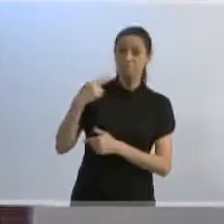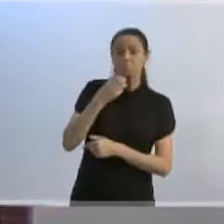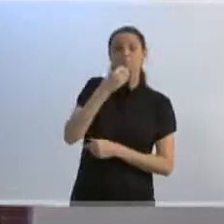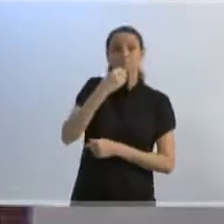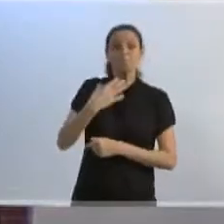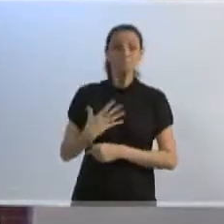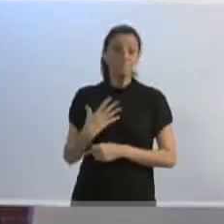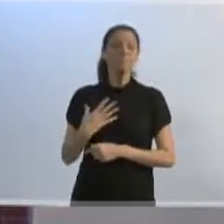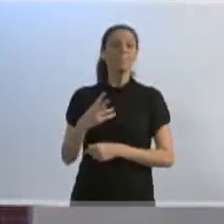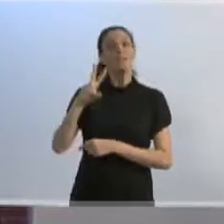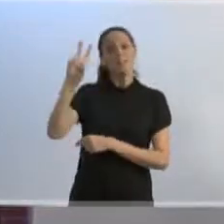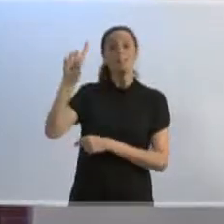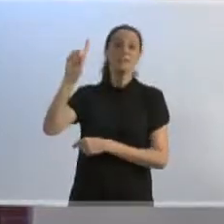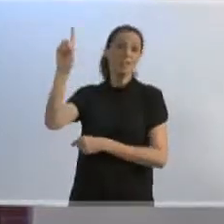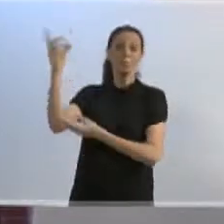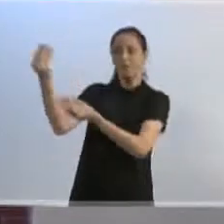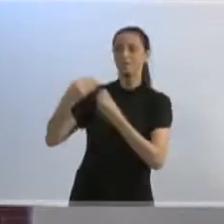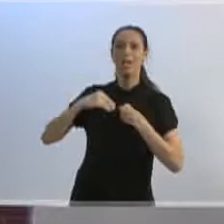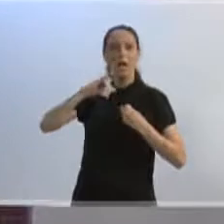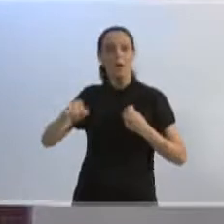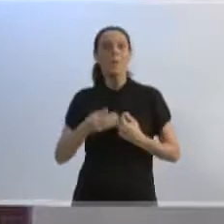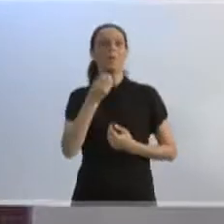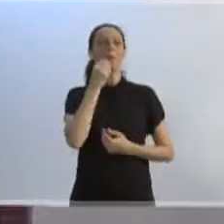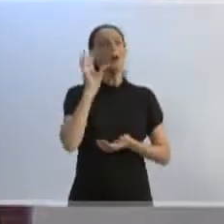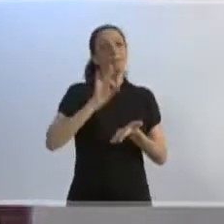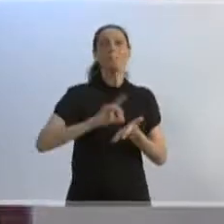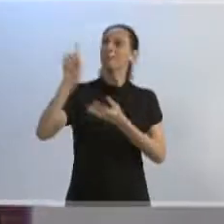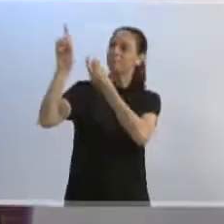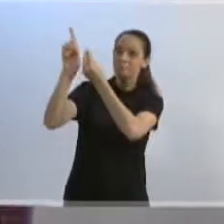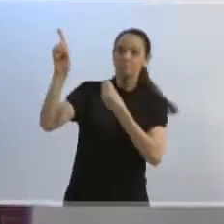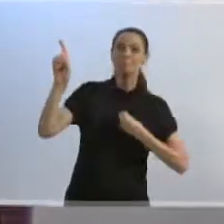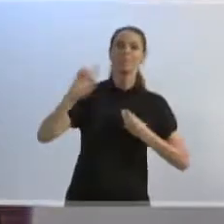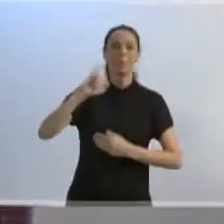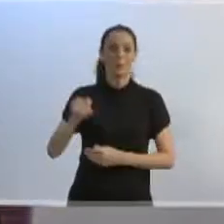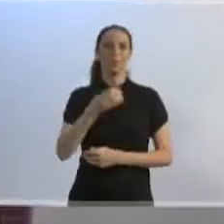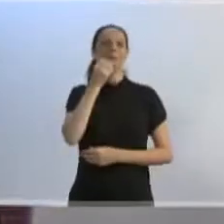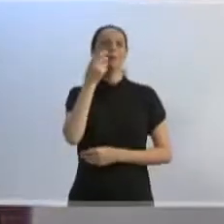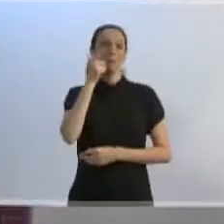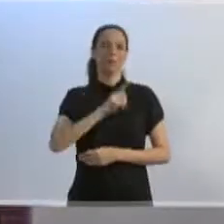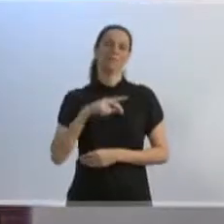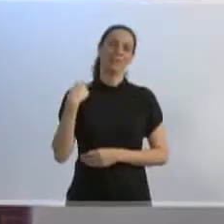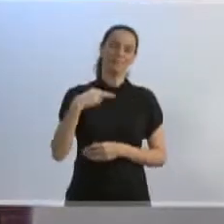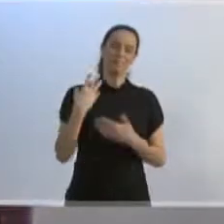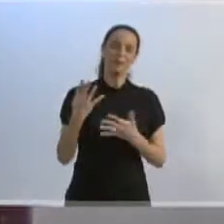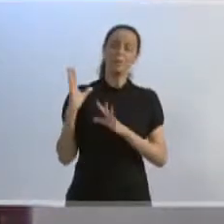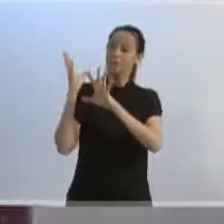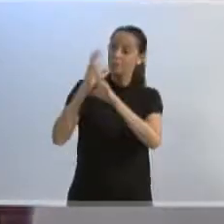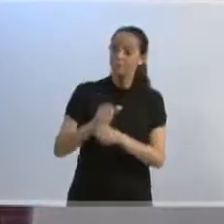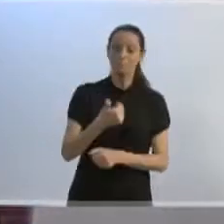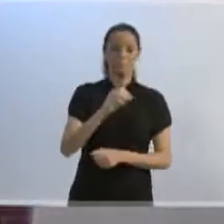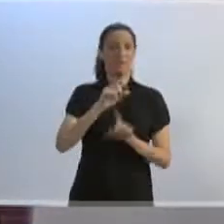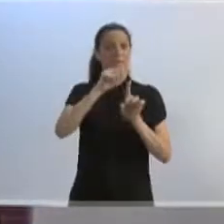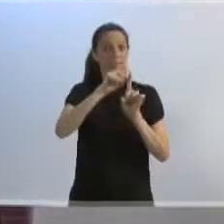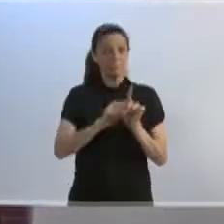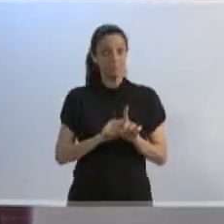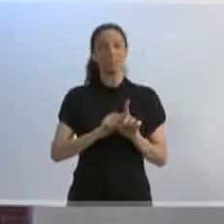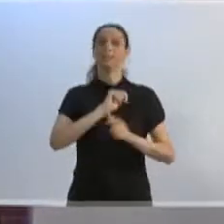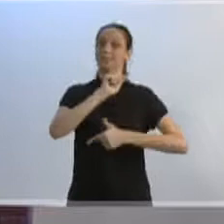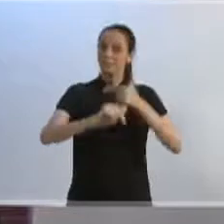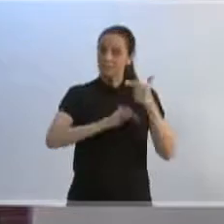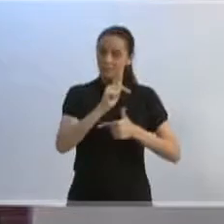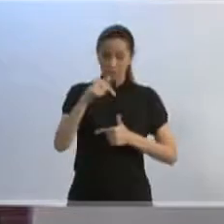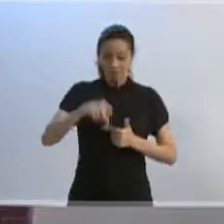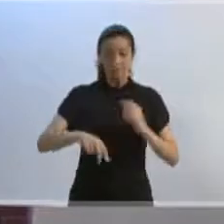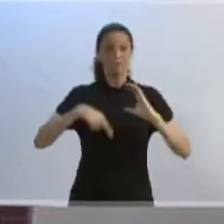trabalho, ele iria me dar essa oportunidade, e acabou me dando esta oportunidade. Mas quero falar que nesses 10 meses que a gente estava aqui, que está